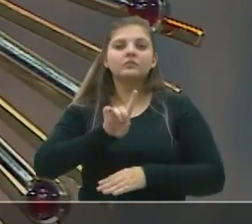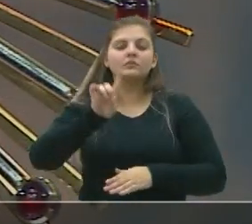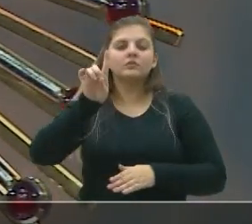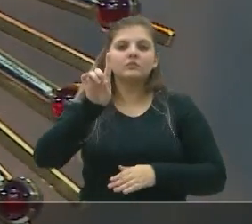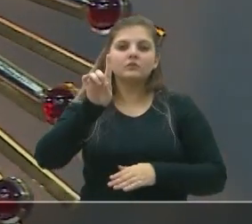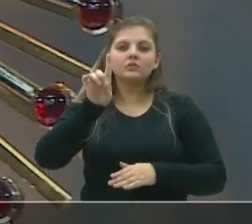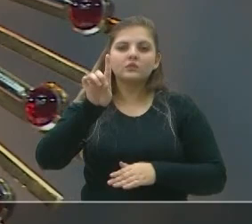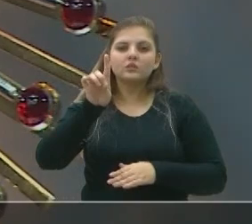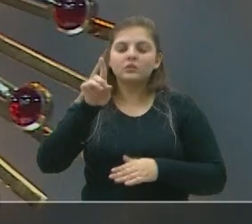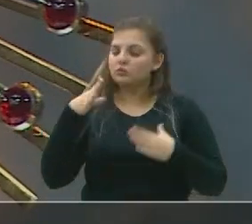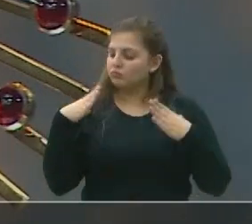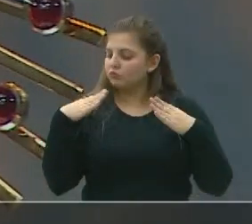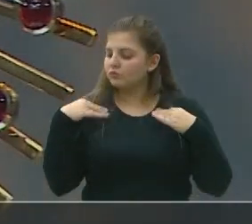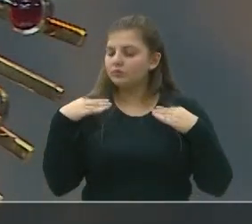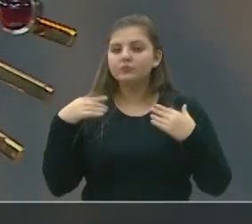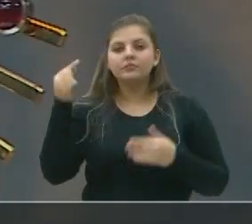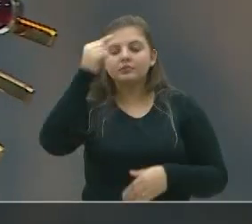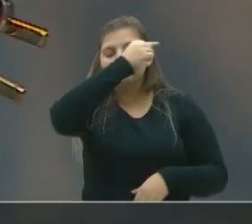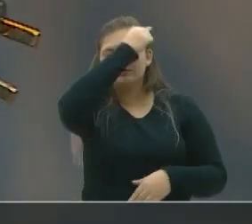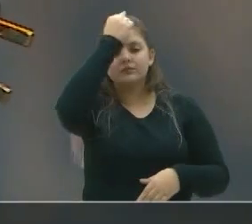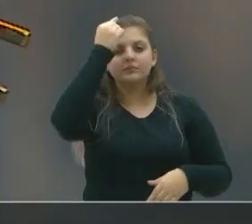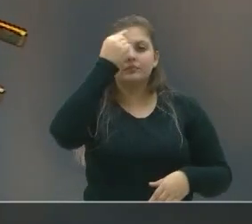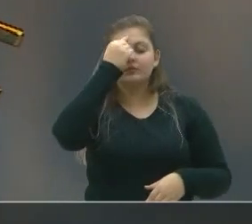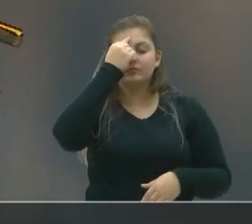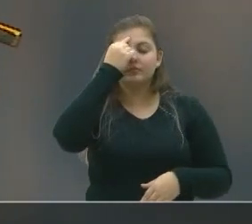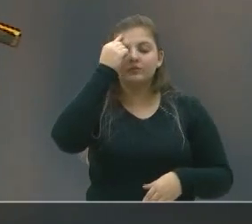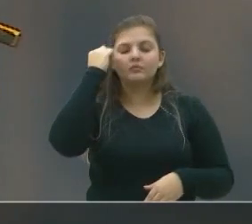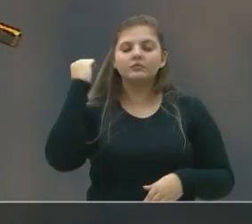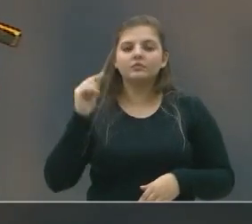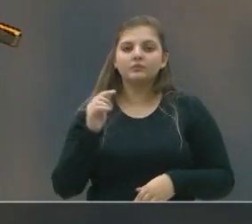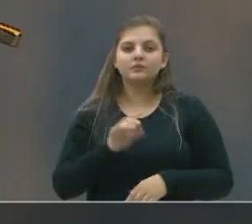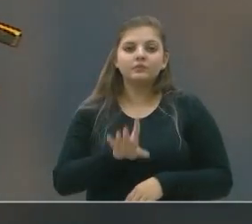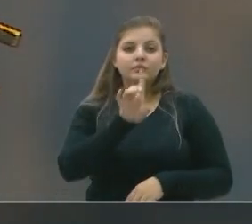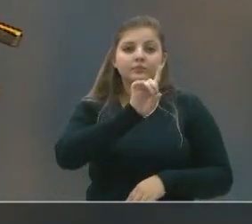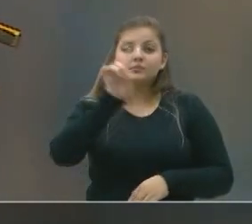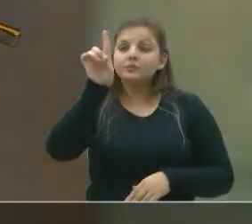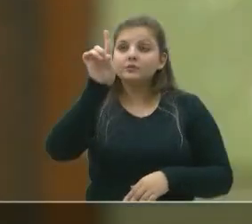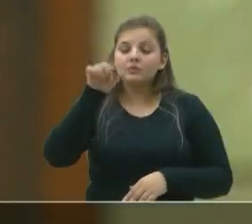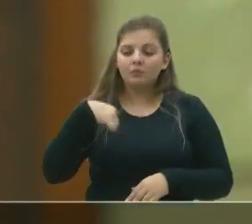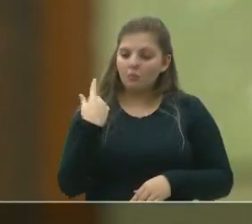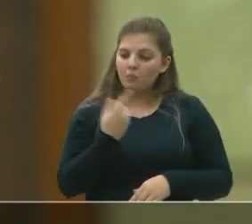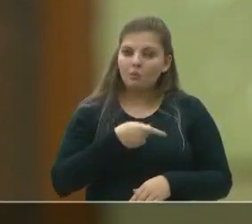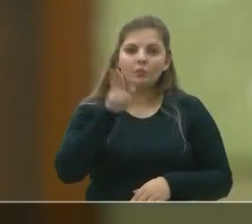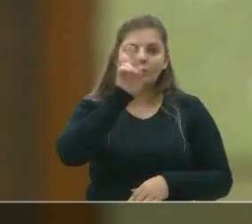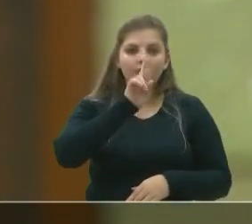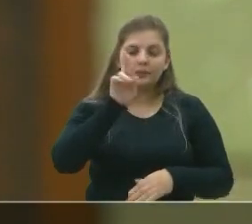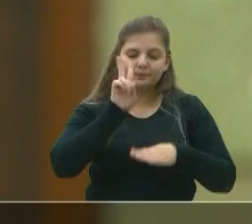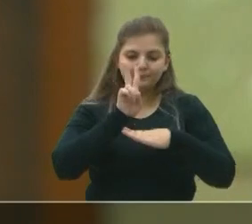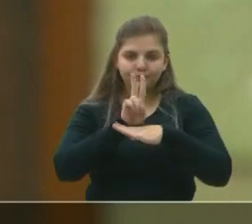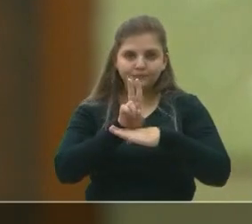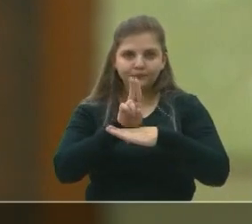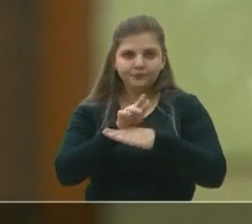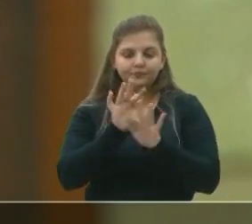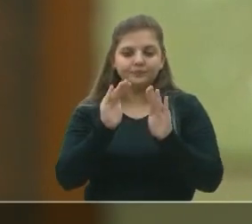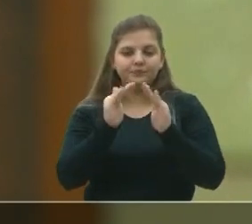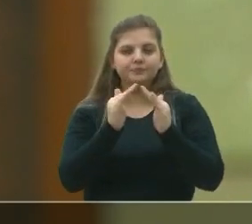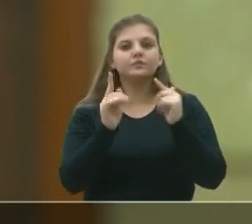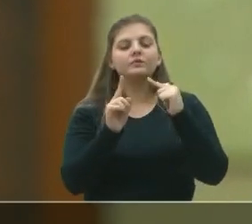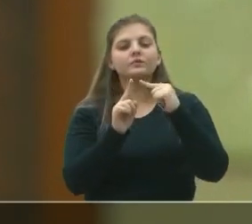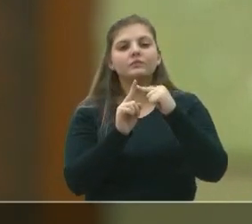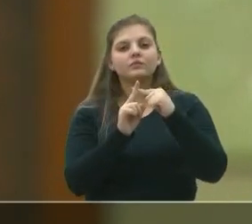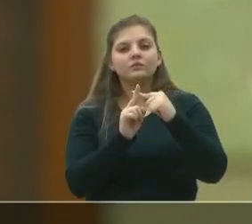nos seus anjos e nos seus santos. Deus e Senhor nosso, protegei a vossa